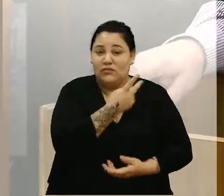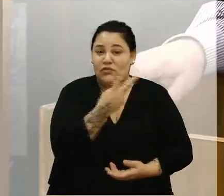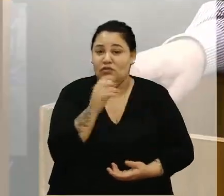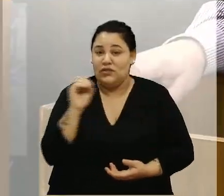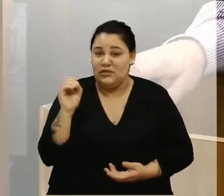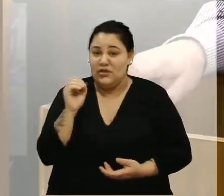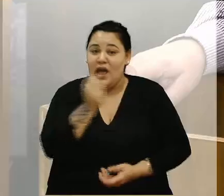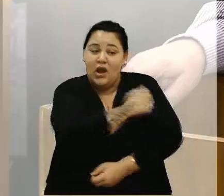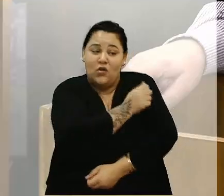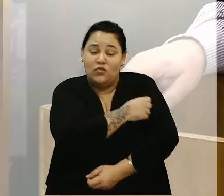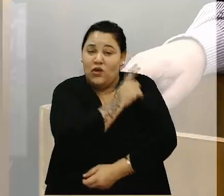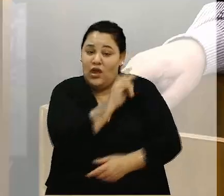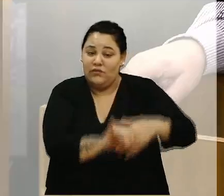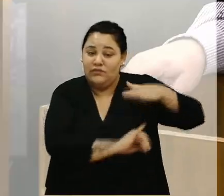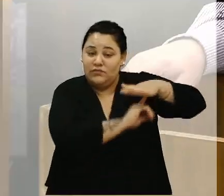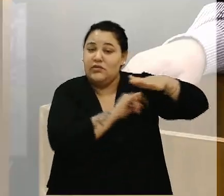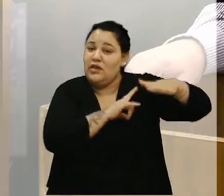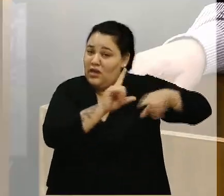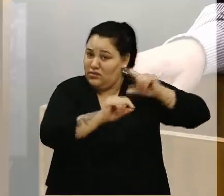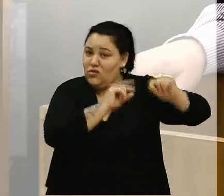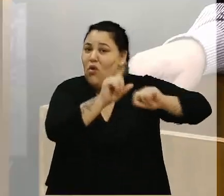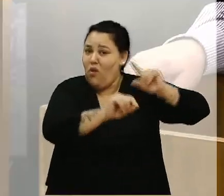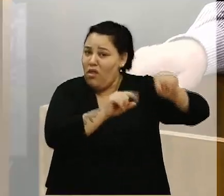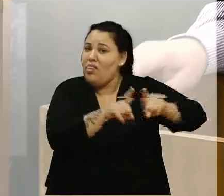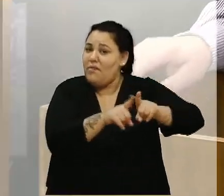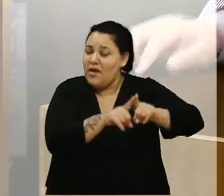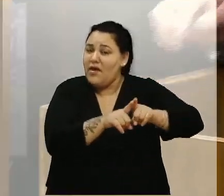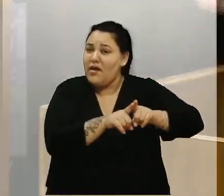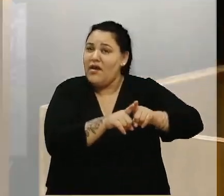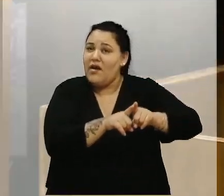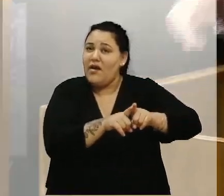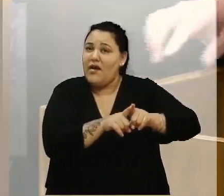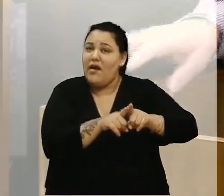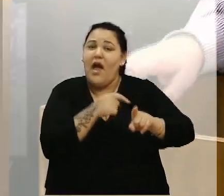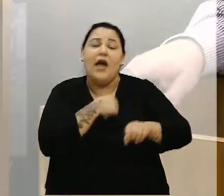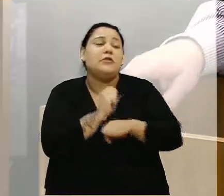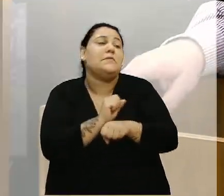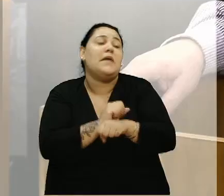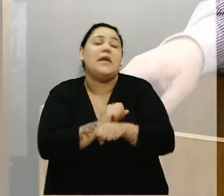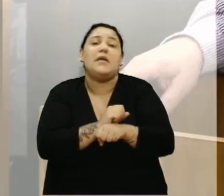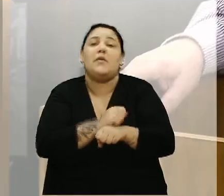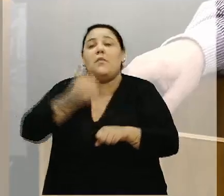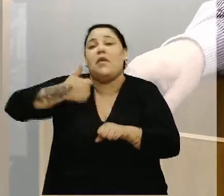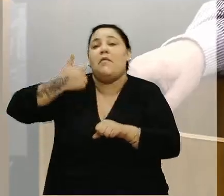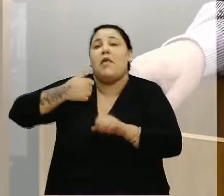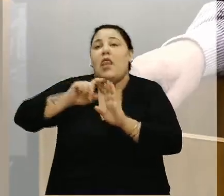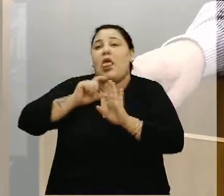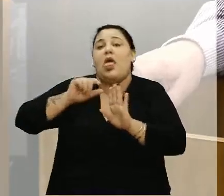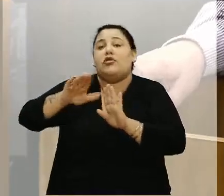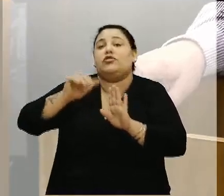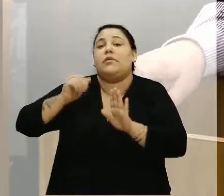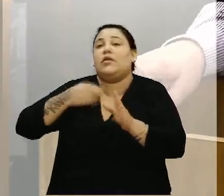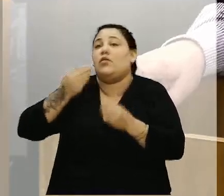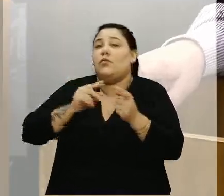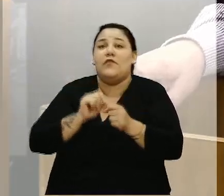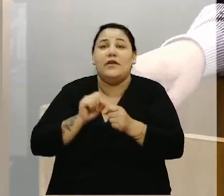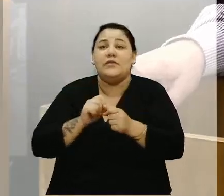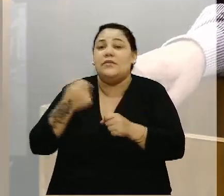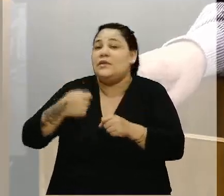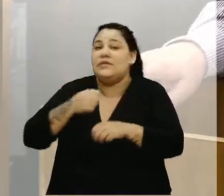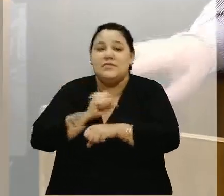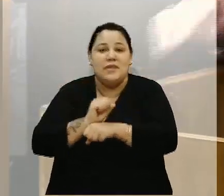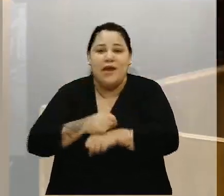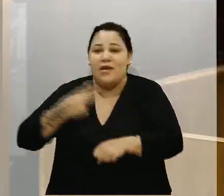Instituto Federal e tem seleção. As pessoas estou esperando a primeira chamada, não fui contemplado, como é que eu faço para ter... É só esperar a